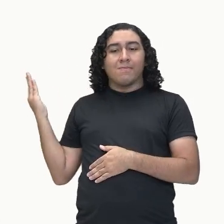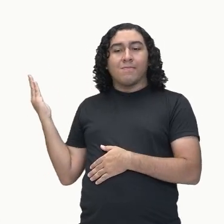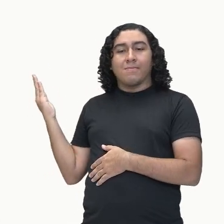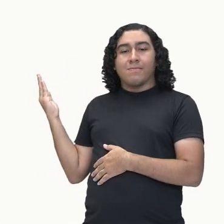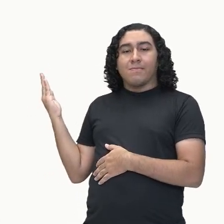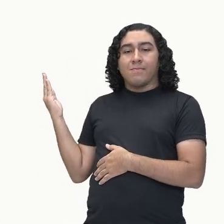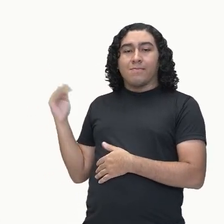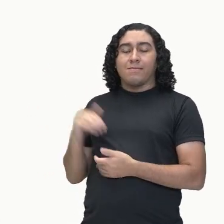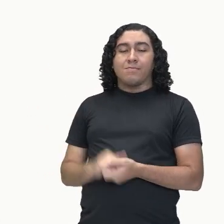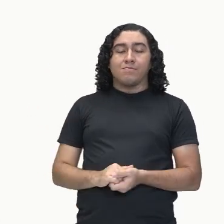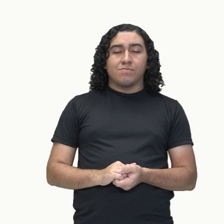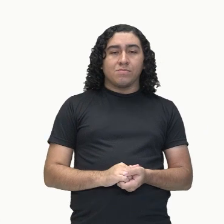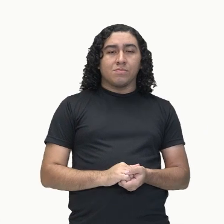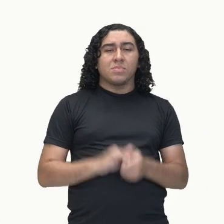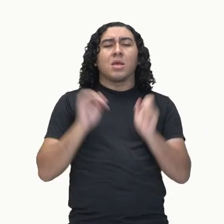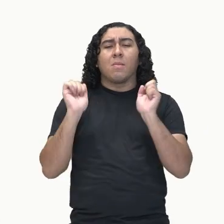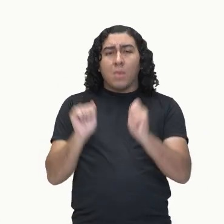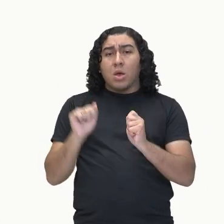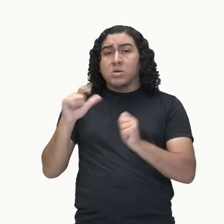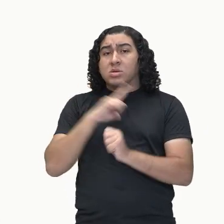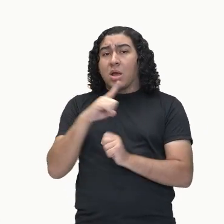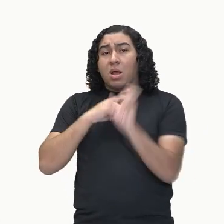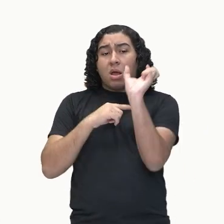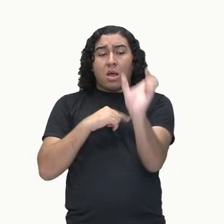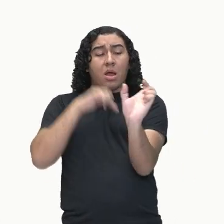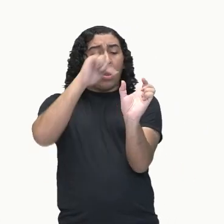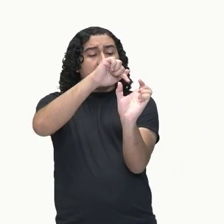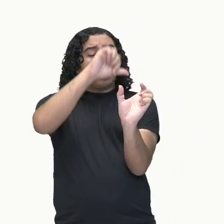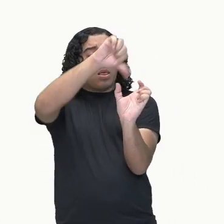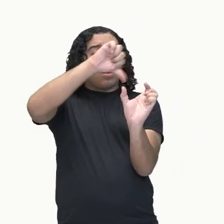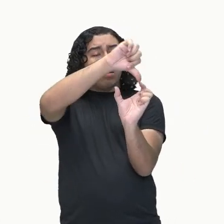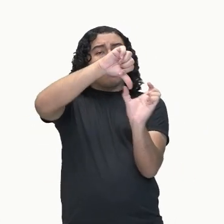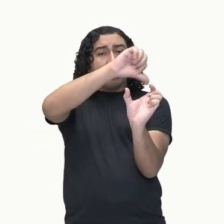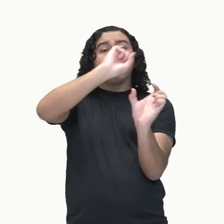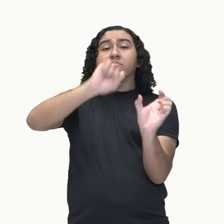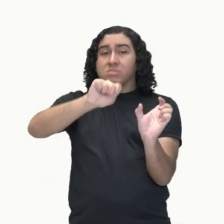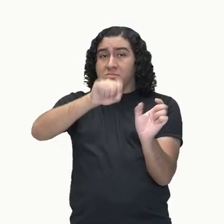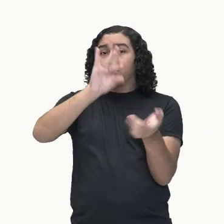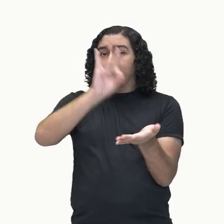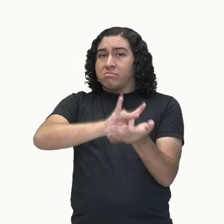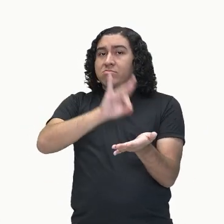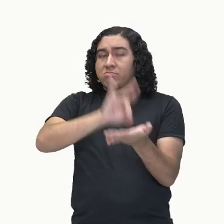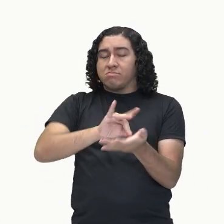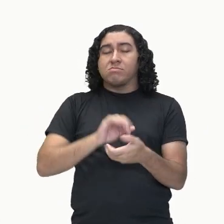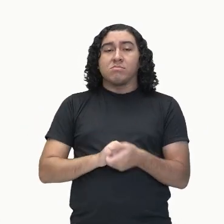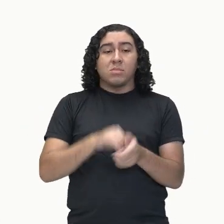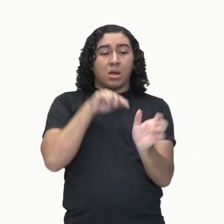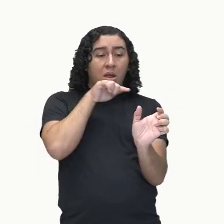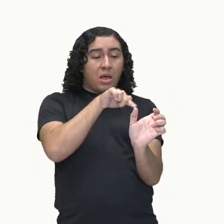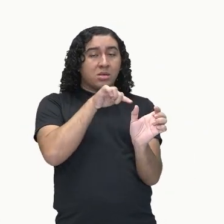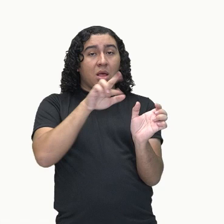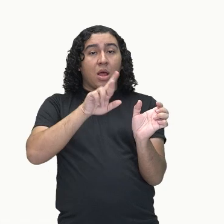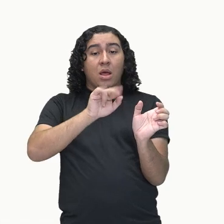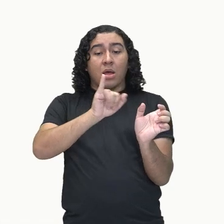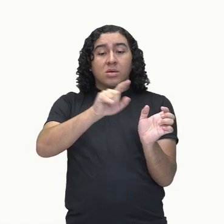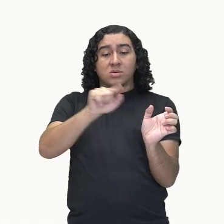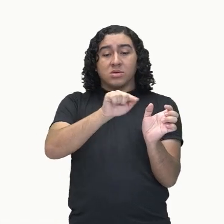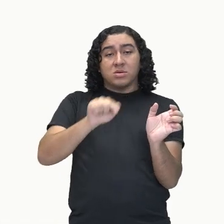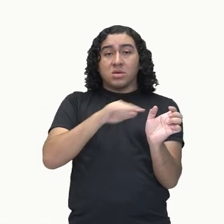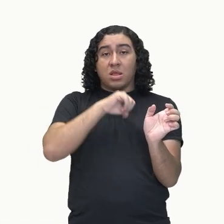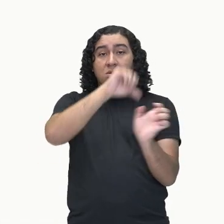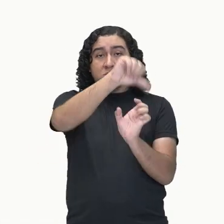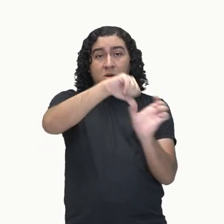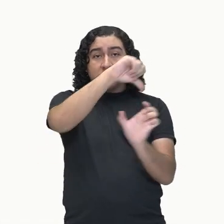então posso Podemos dizer que a raiz aqui foi alterada Total Professor a raiz foi alterada portanto é um